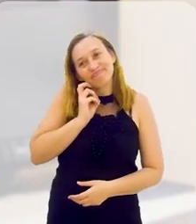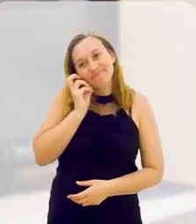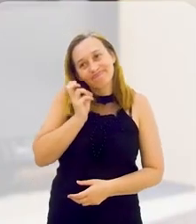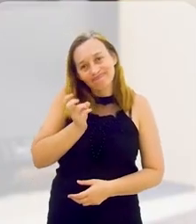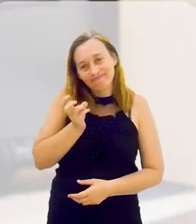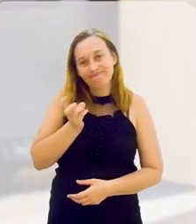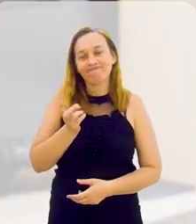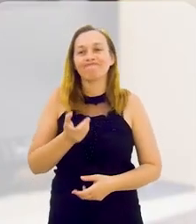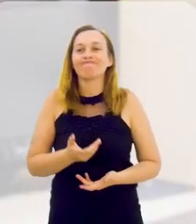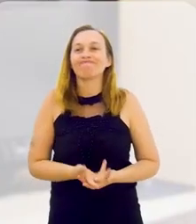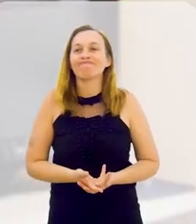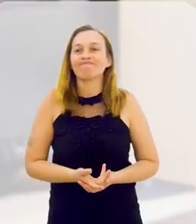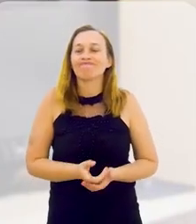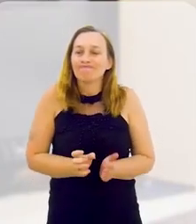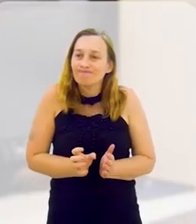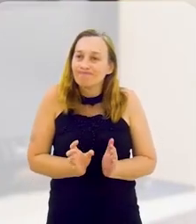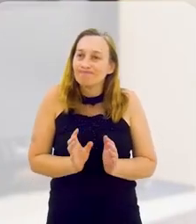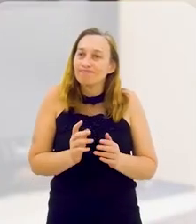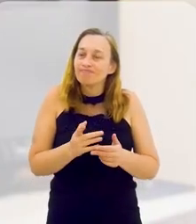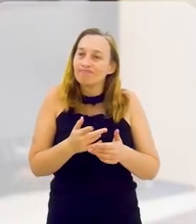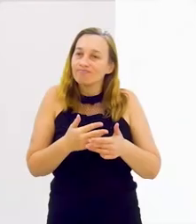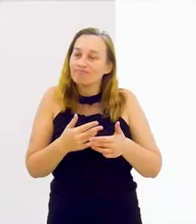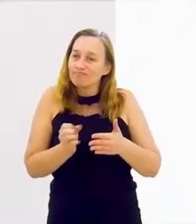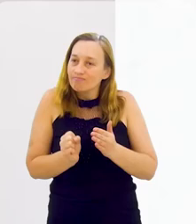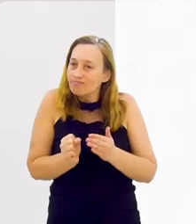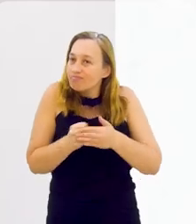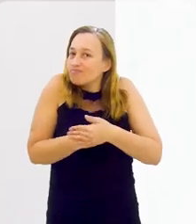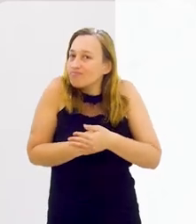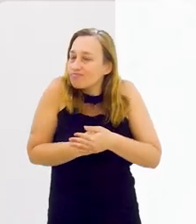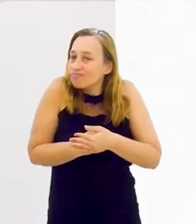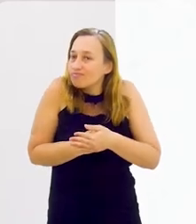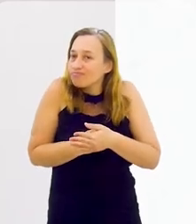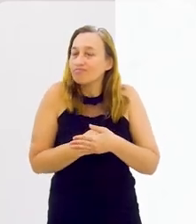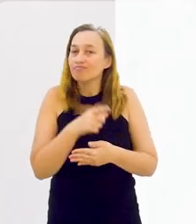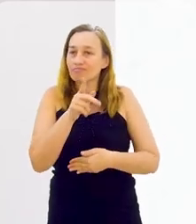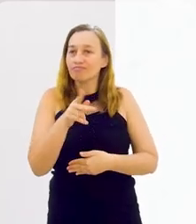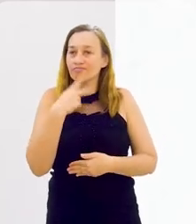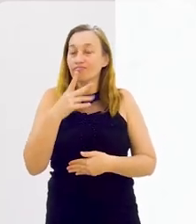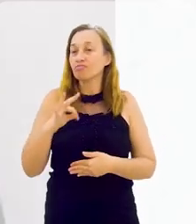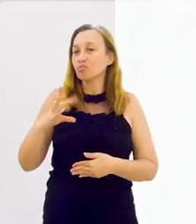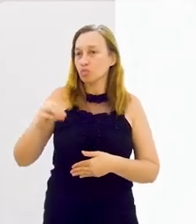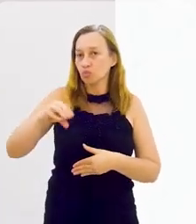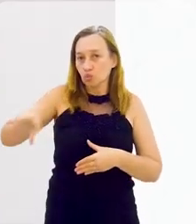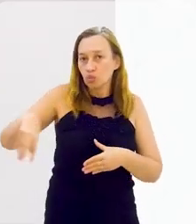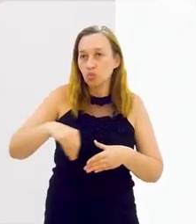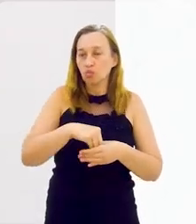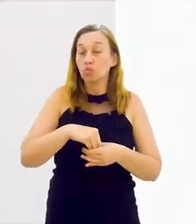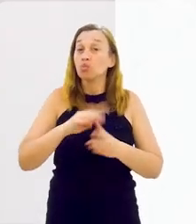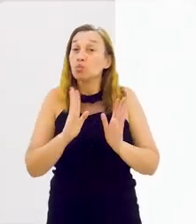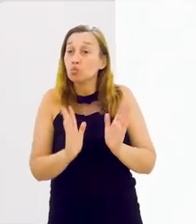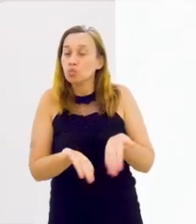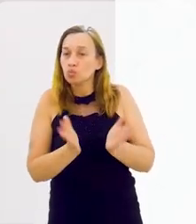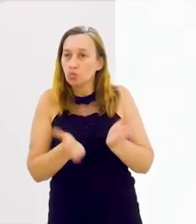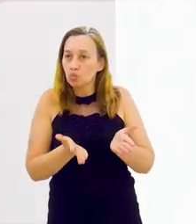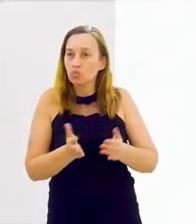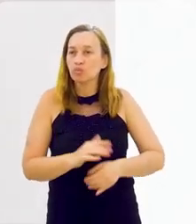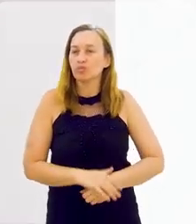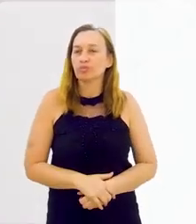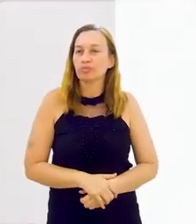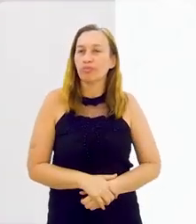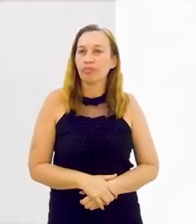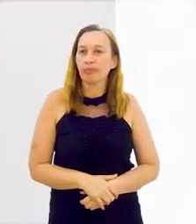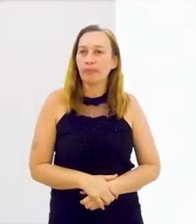timidez, toda essa questão encoberta que você acabou de tocar, tinha tudo isso envolvido, né? E hoje em dia,